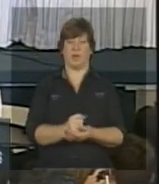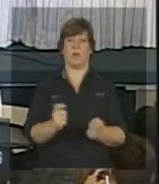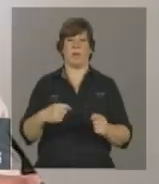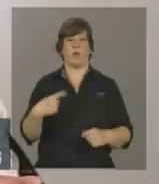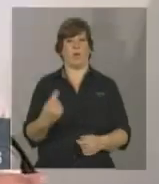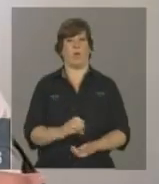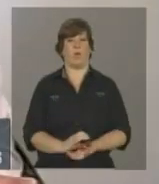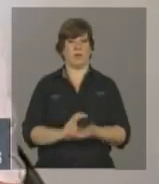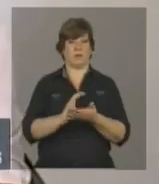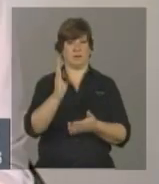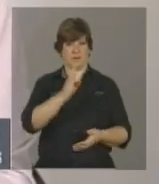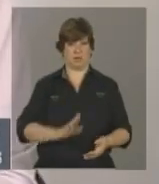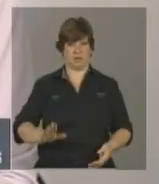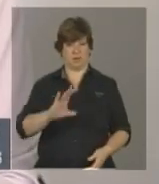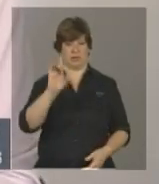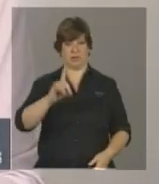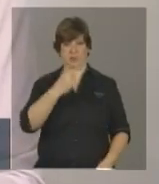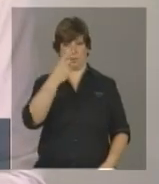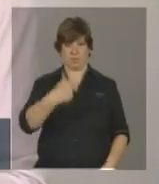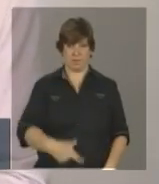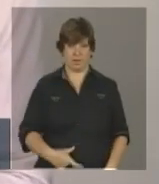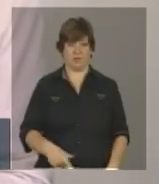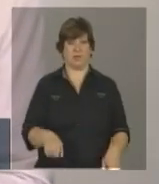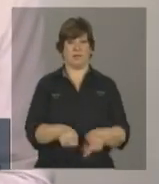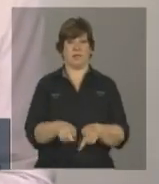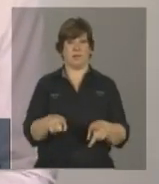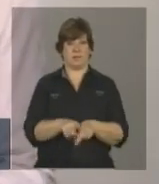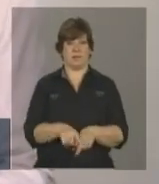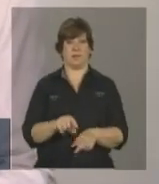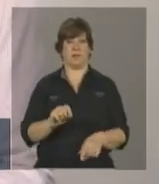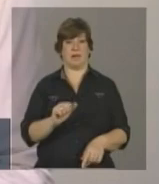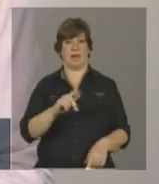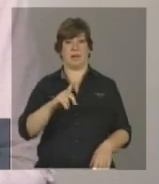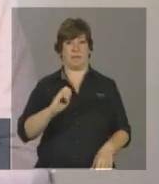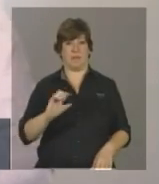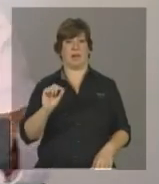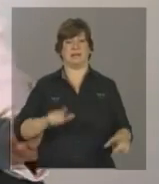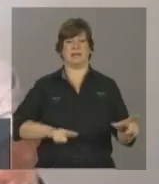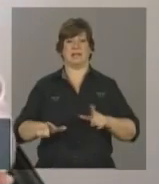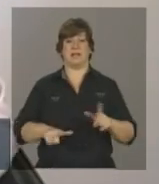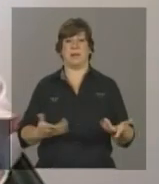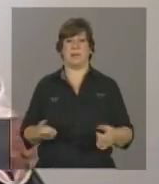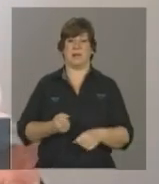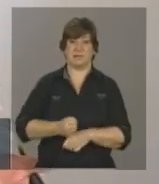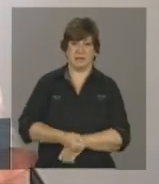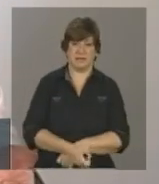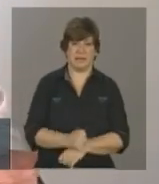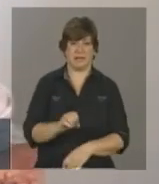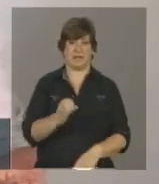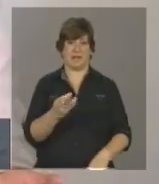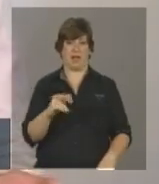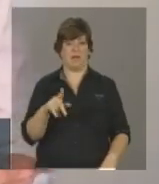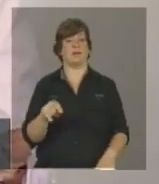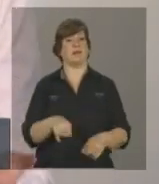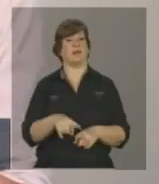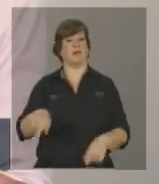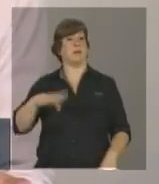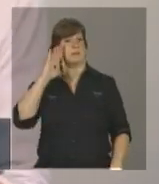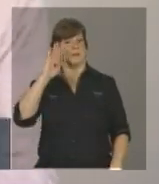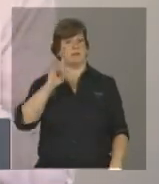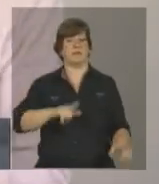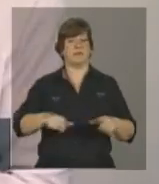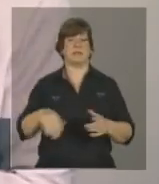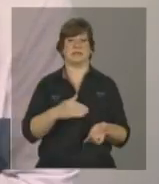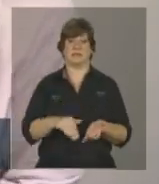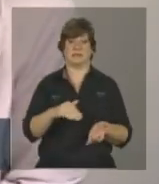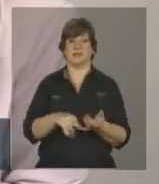Conselho Nacional de Direitos Humanos, para a PEC do Trabalho Escravo, que são algumas das prioridades de trabalho que a